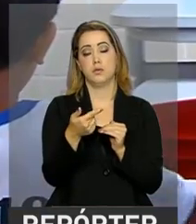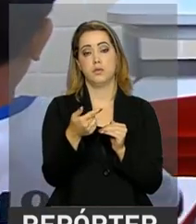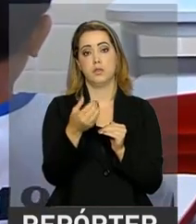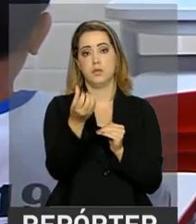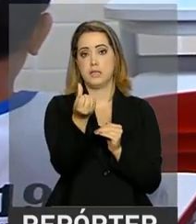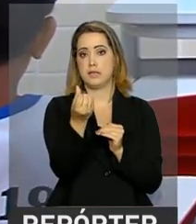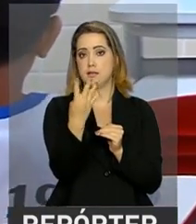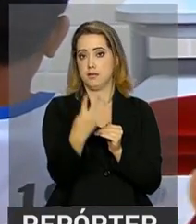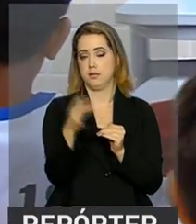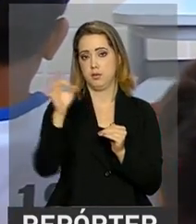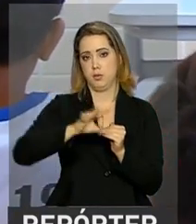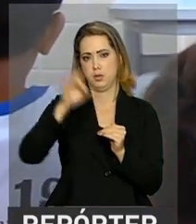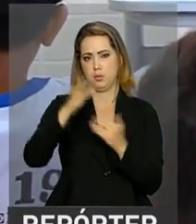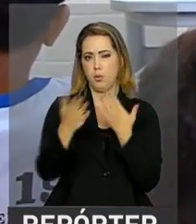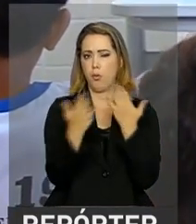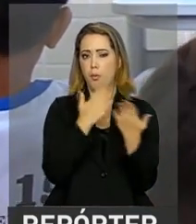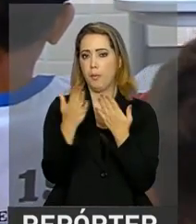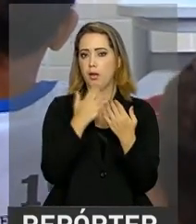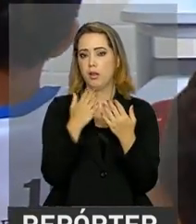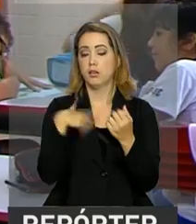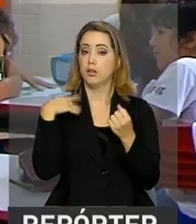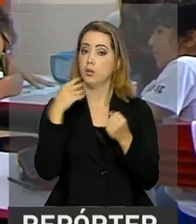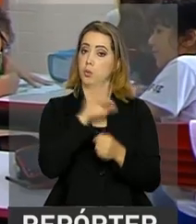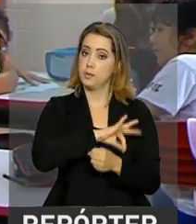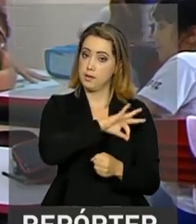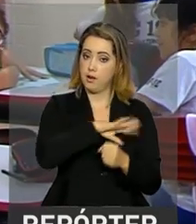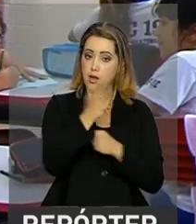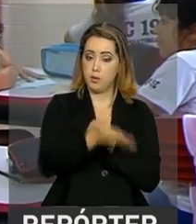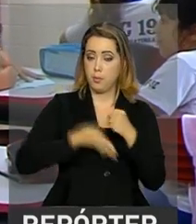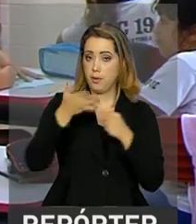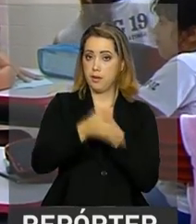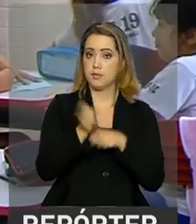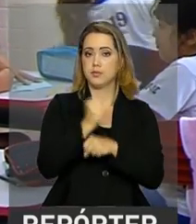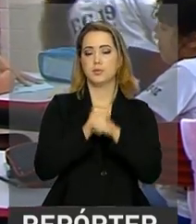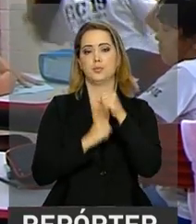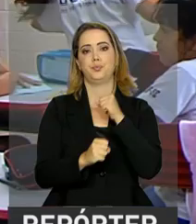7,64% em relação ao piso de 2016, que era de